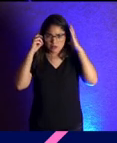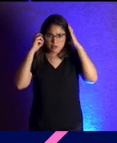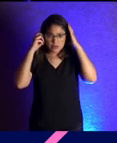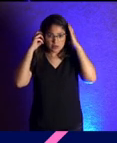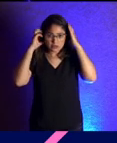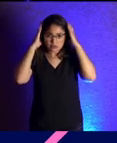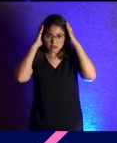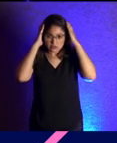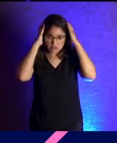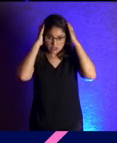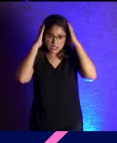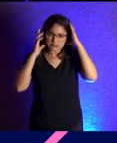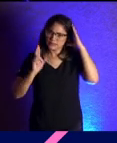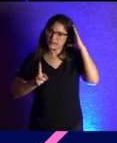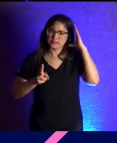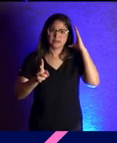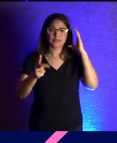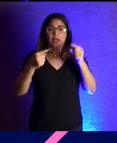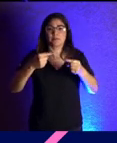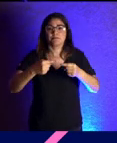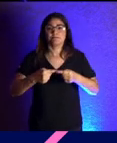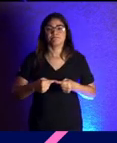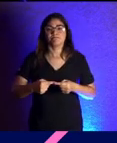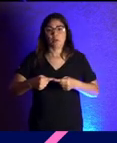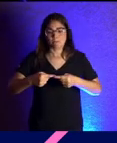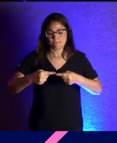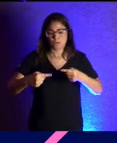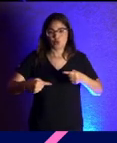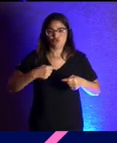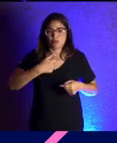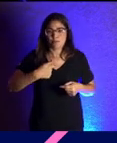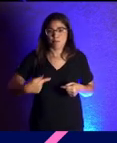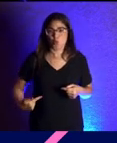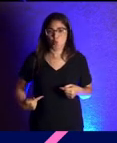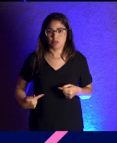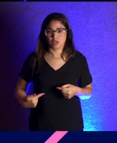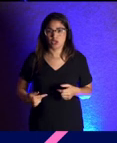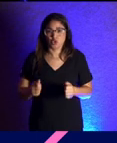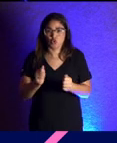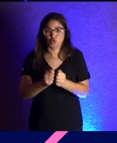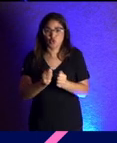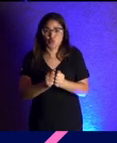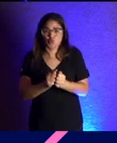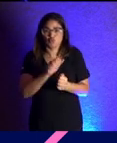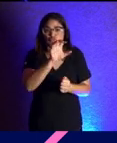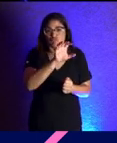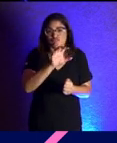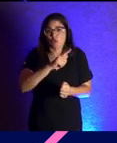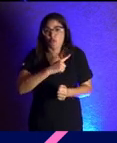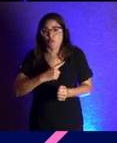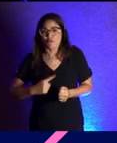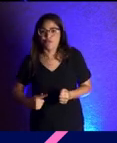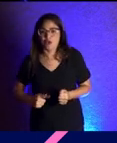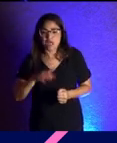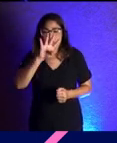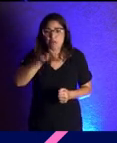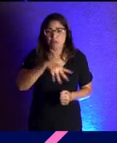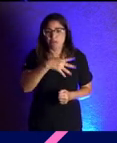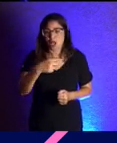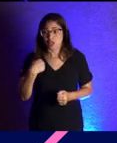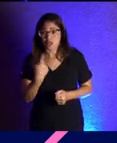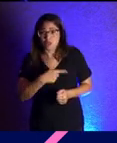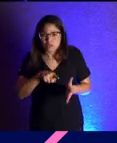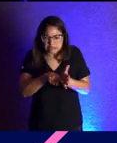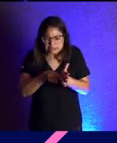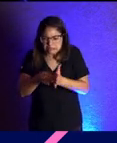actores interesantes, no solo de gobierno, sino también las plataformas. Por ejemplo, como investigadores, más allá de este que